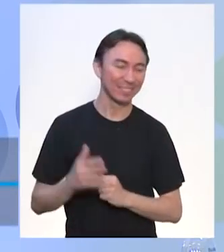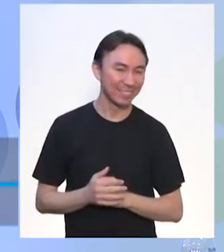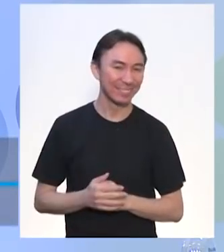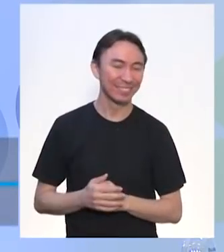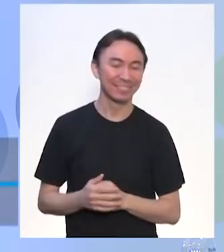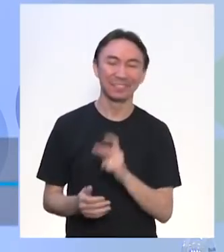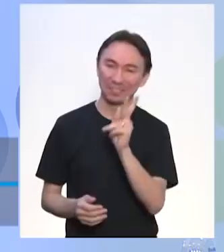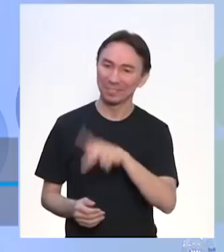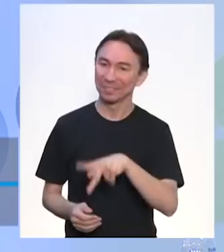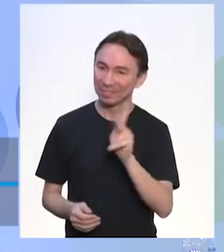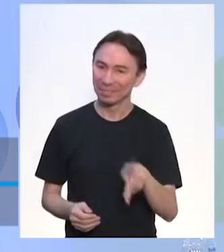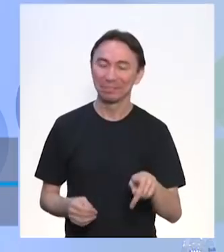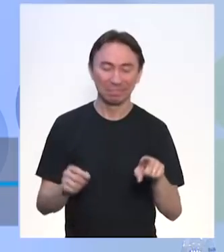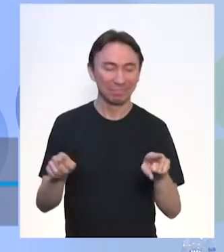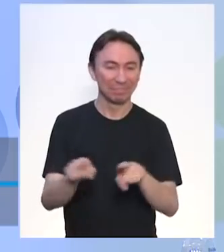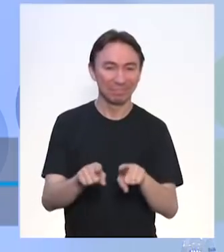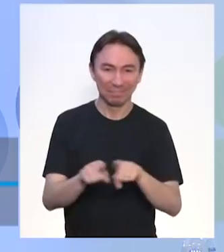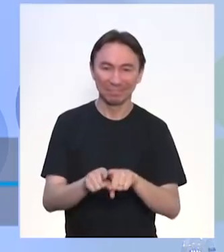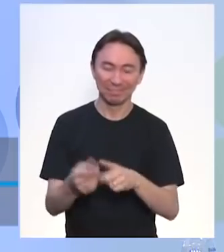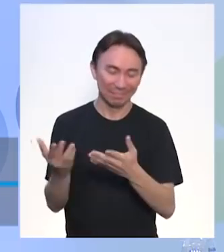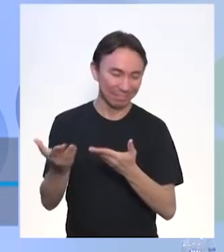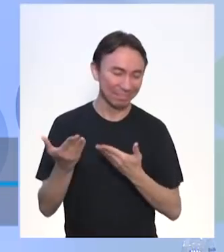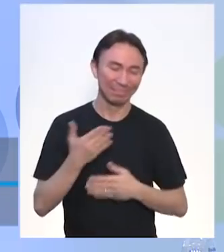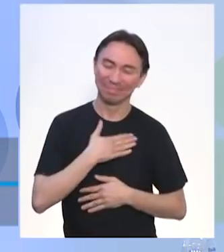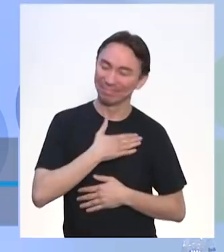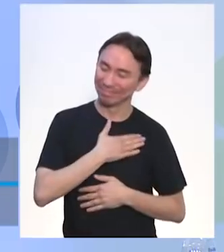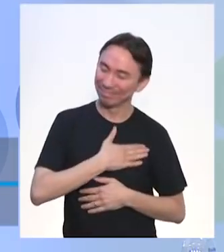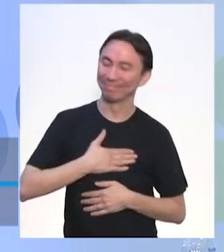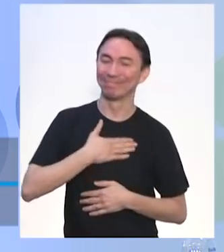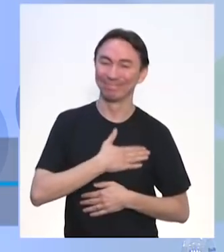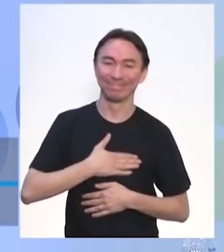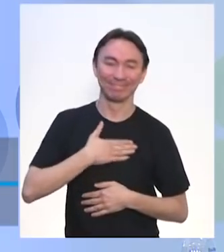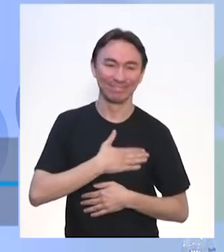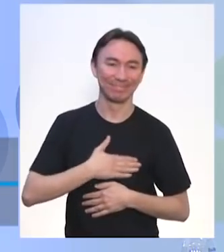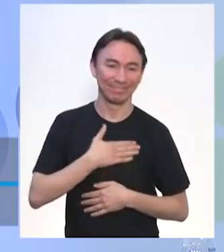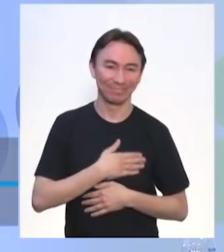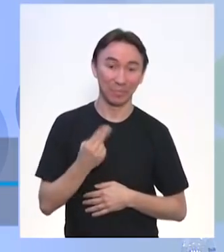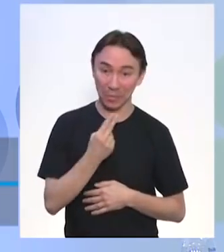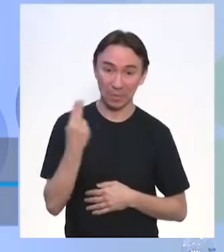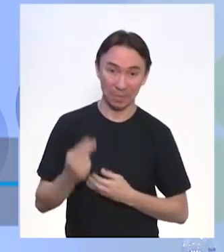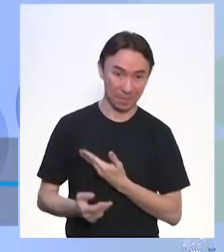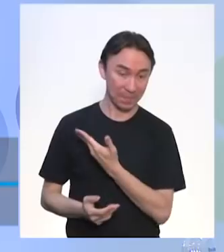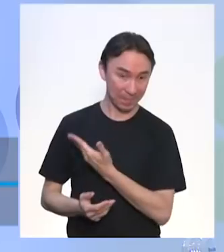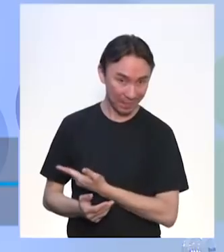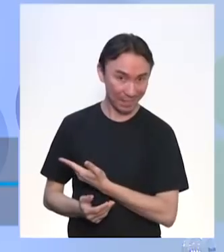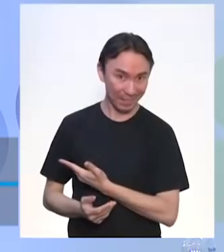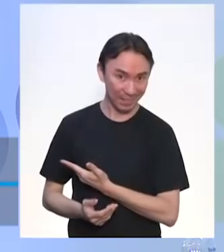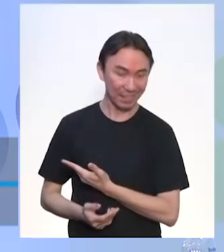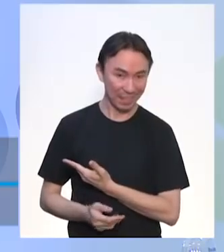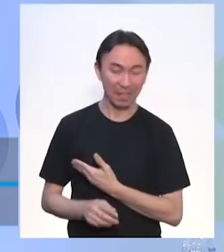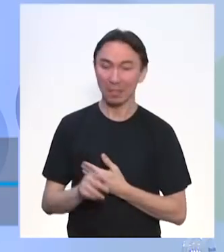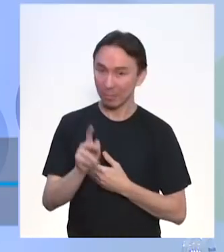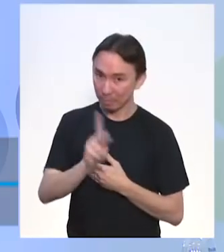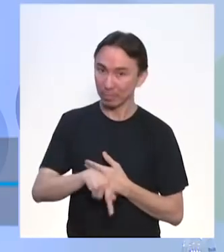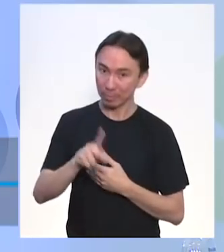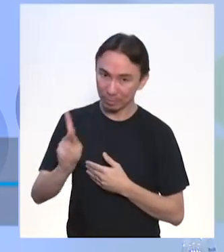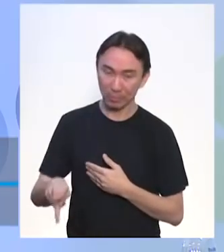também sejam muito mais do que bem-vindos. Eu sou a professora Maria Fernanda, sou professora de projeto de